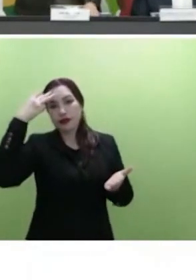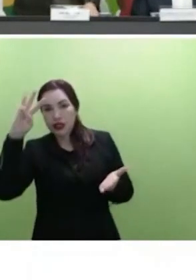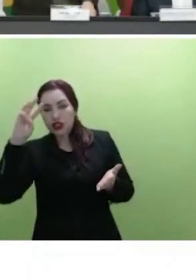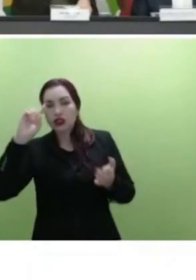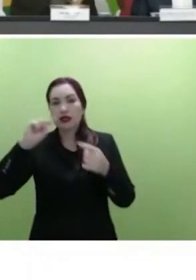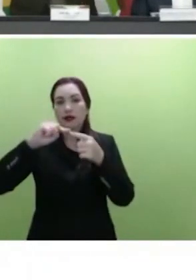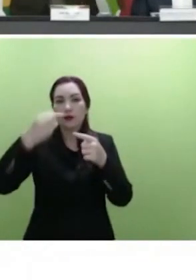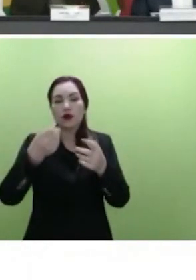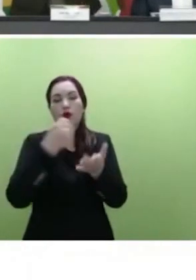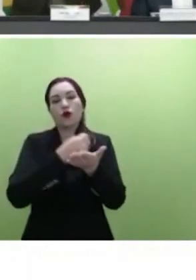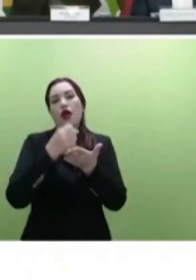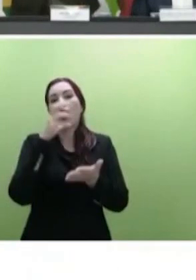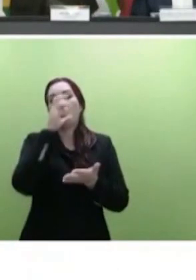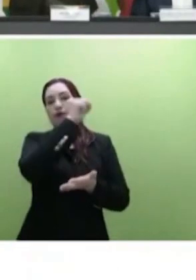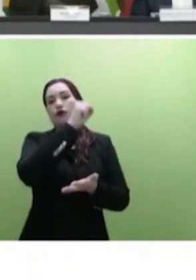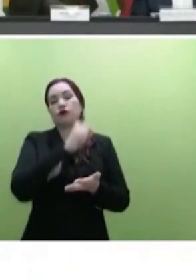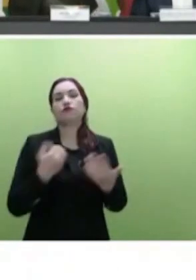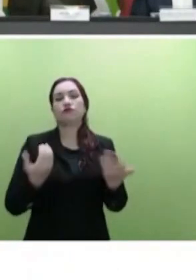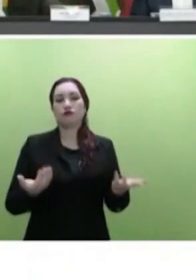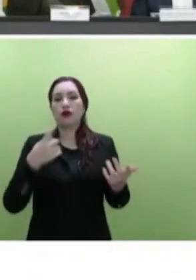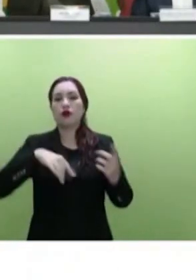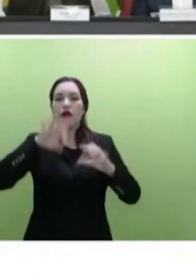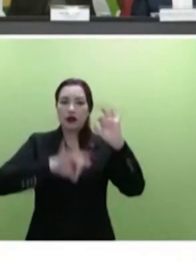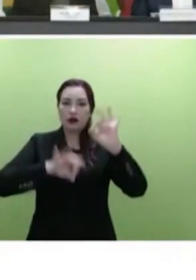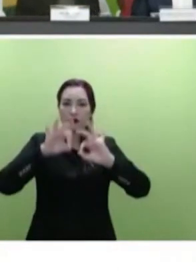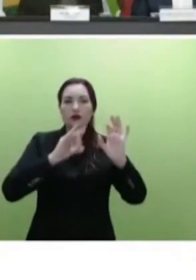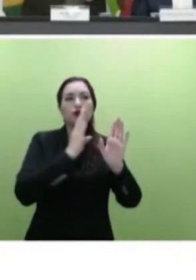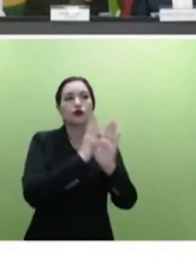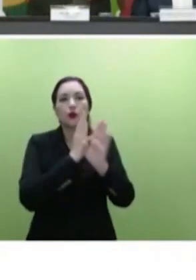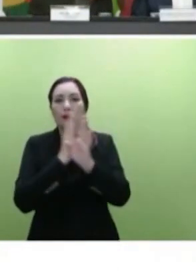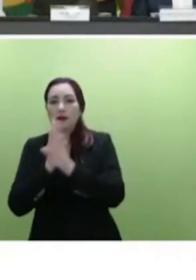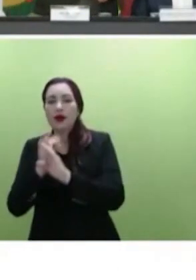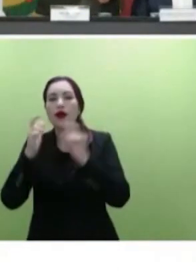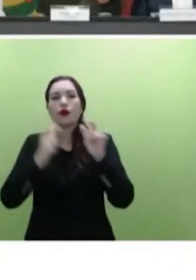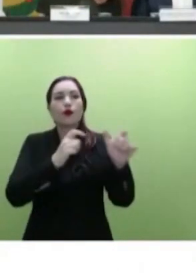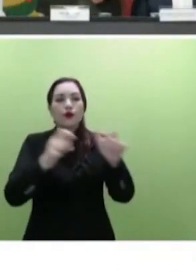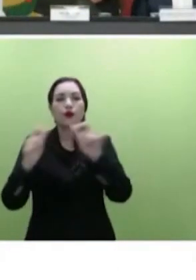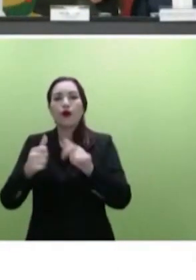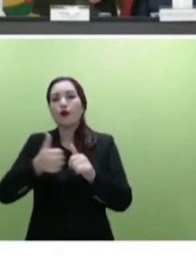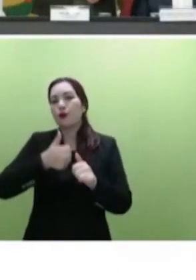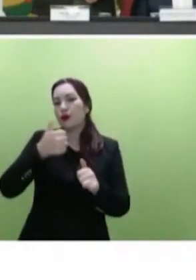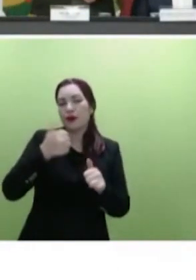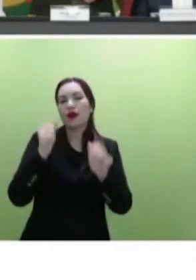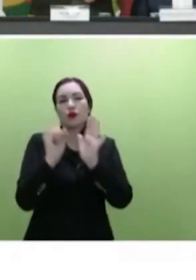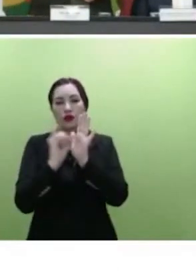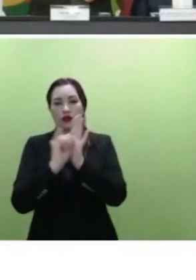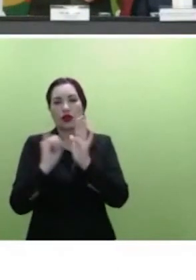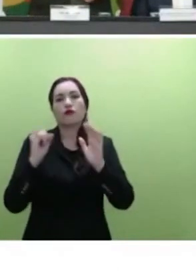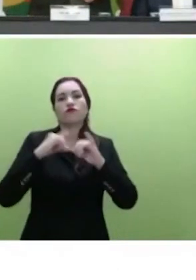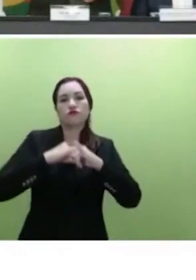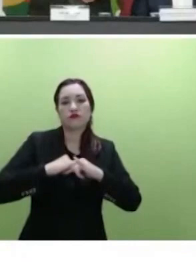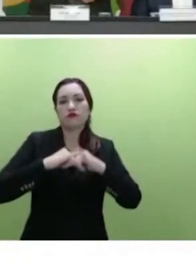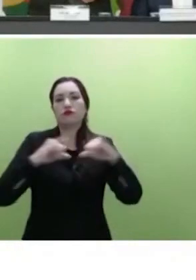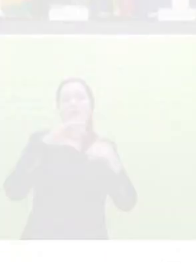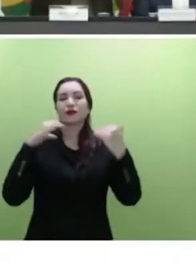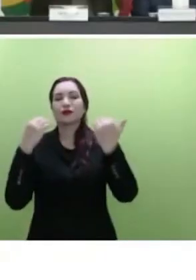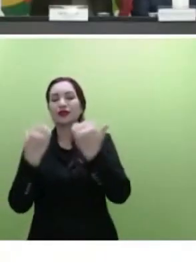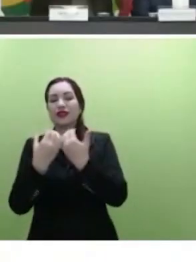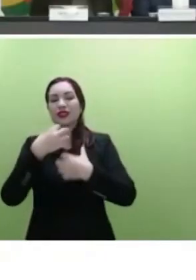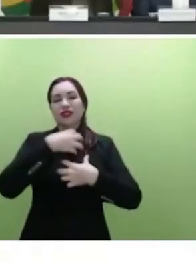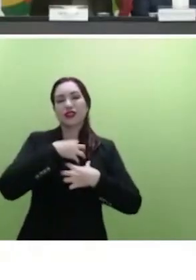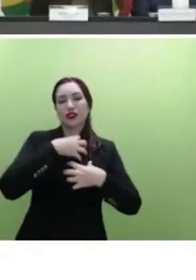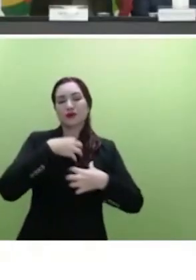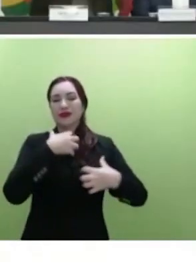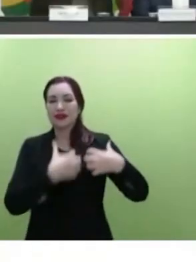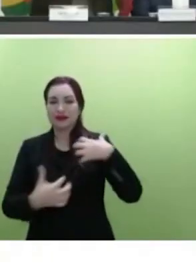rápida então a gente já tá desenvolvendo os projetos identificando os locais para os primeiros editais serem publicados aí nos próximos dias